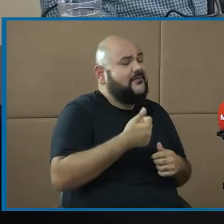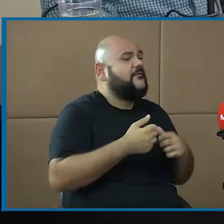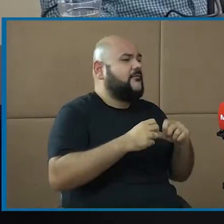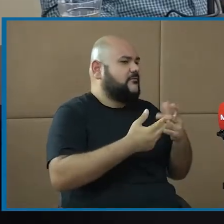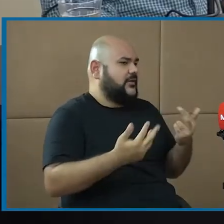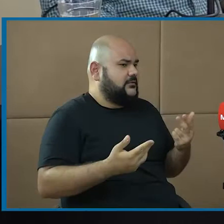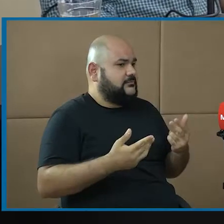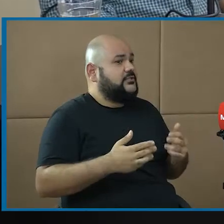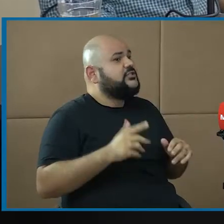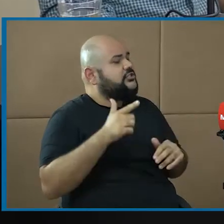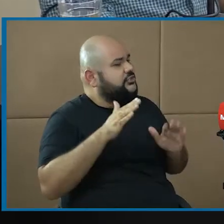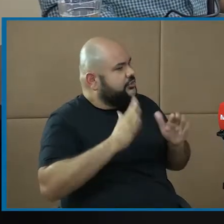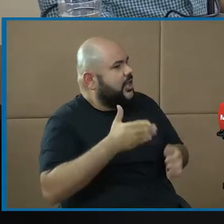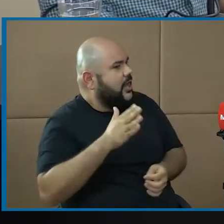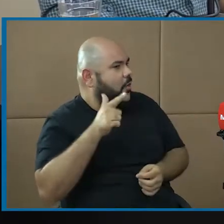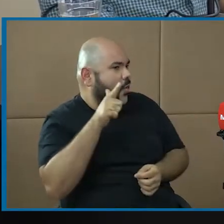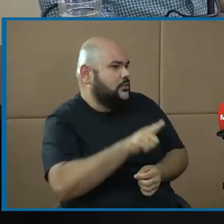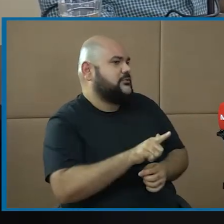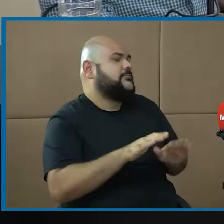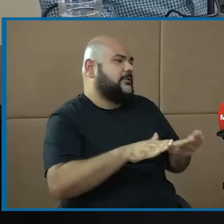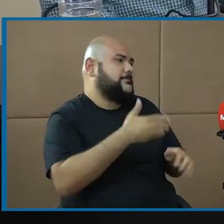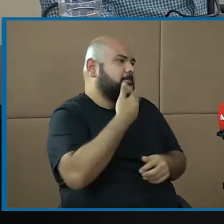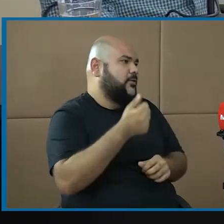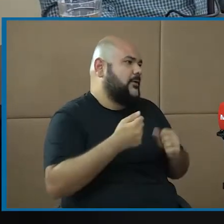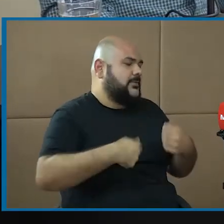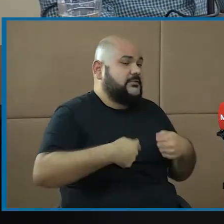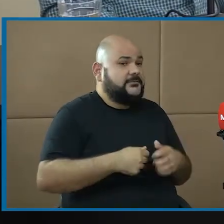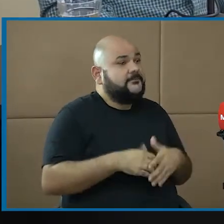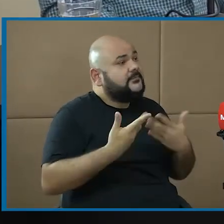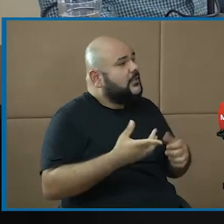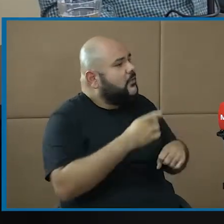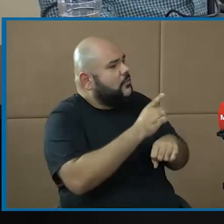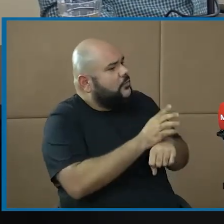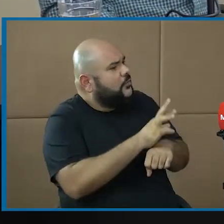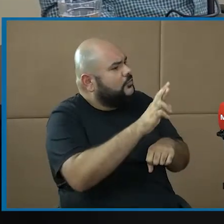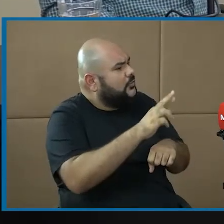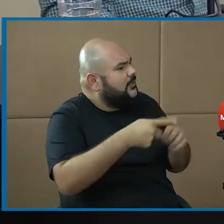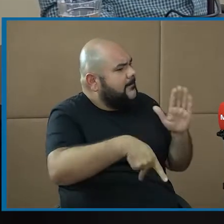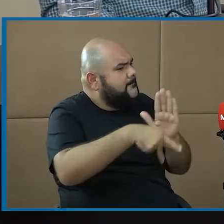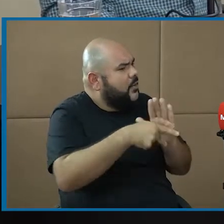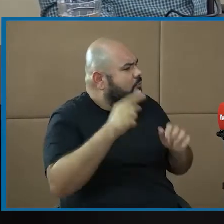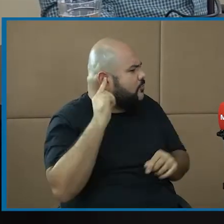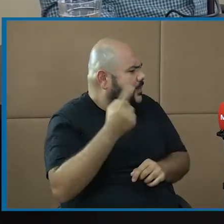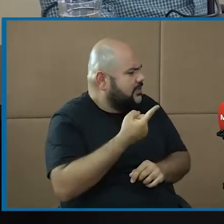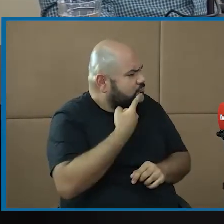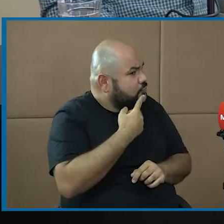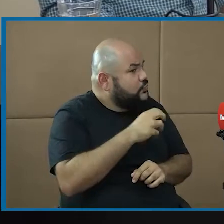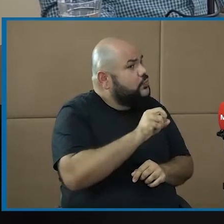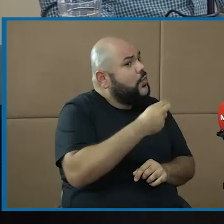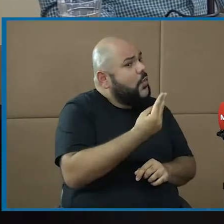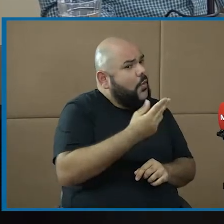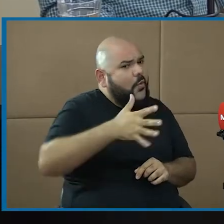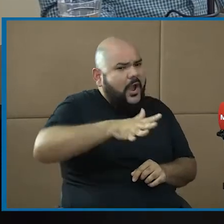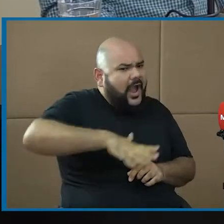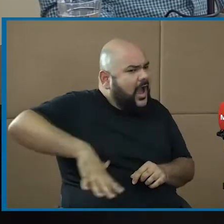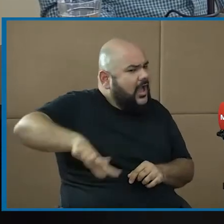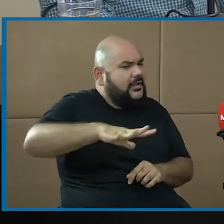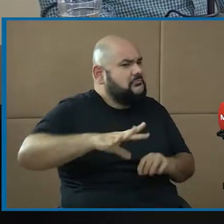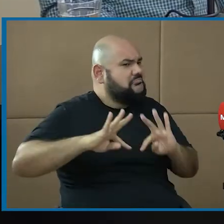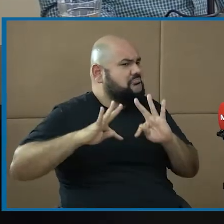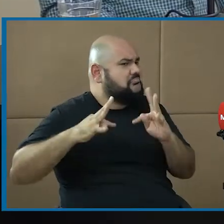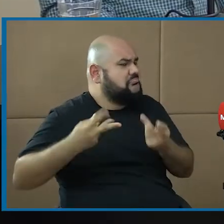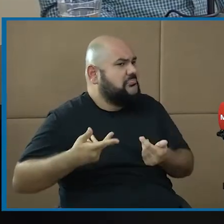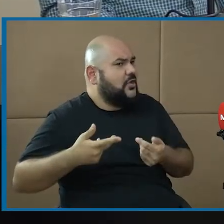gente tem que celebrar. Esse doutorado do Daniel é específico para surdos ou ele está fazendo numa área genérica porque não tem? É uma